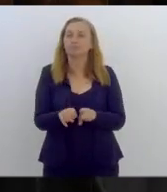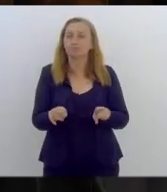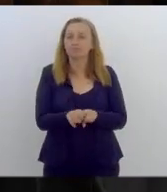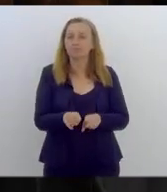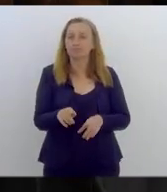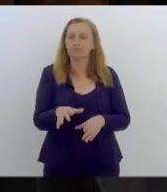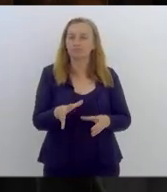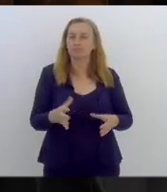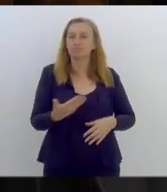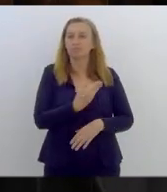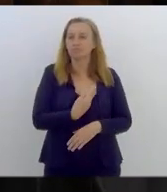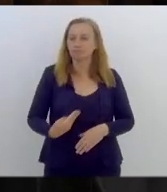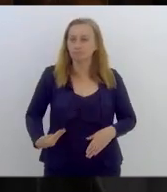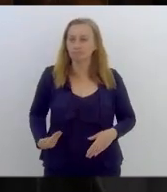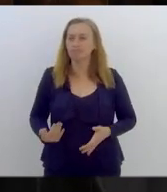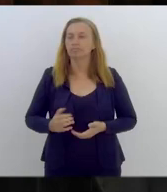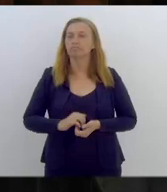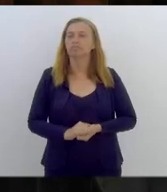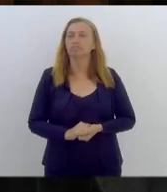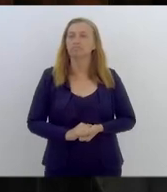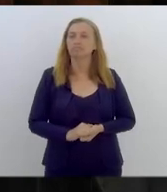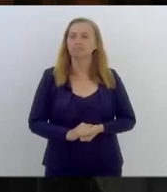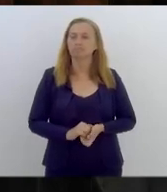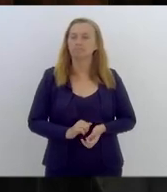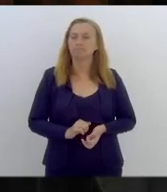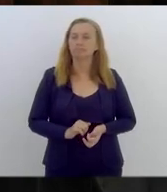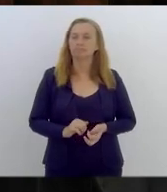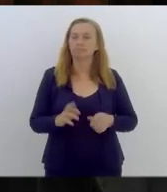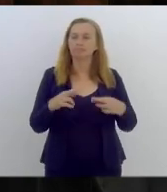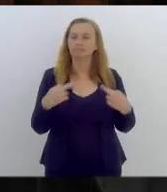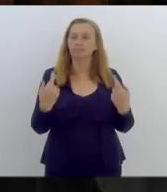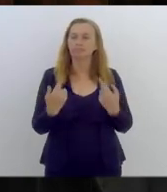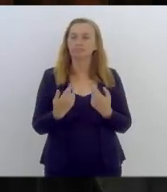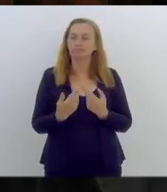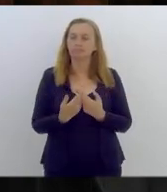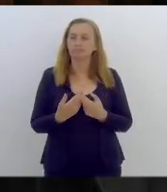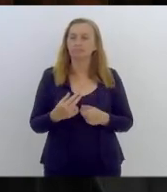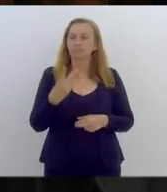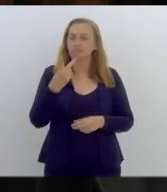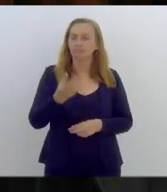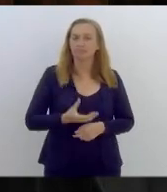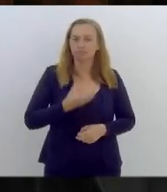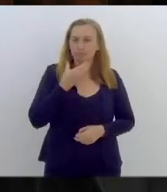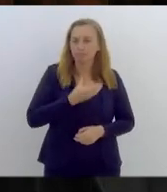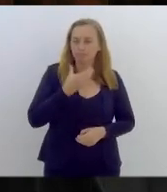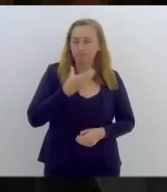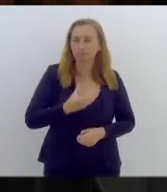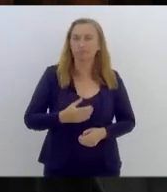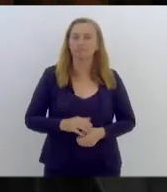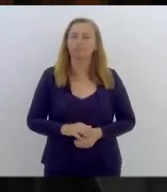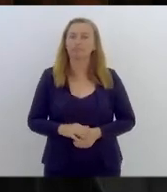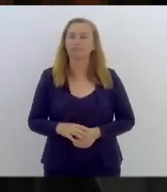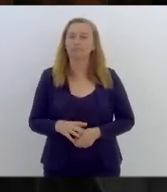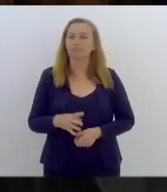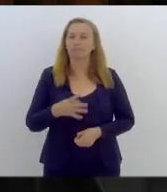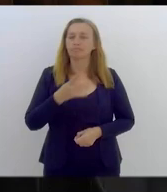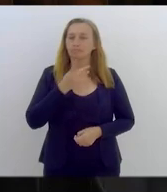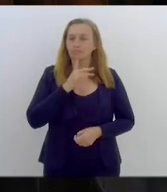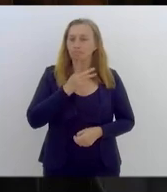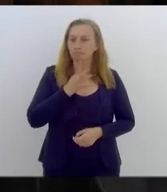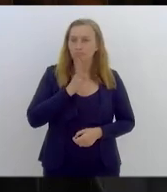ente federativo e nessa reunião de dois de dezembro a união reconheceu